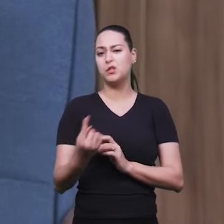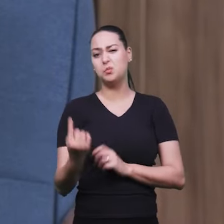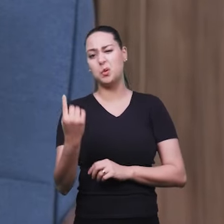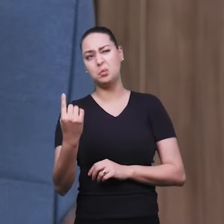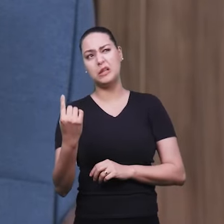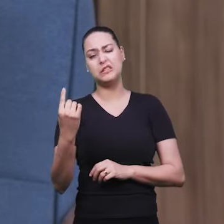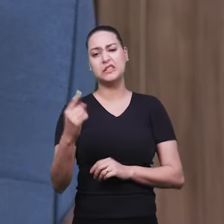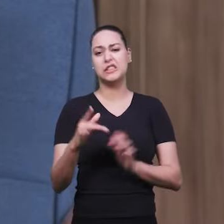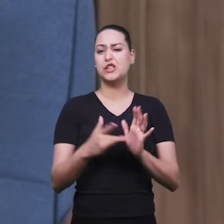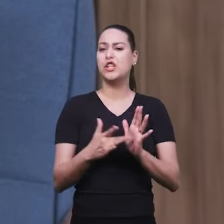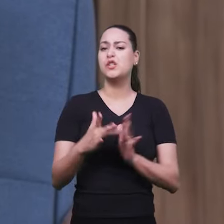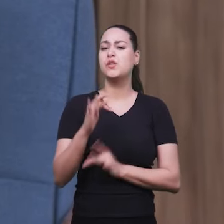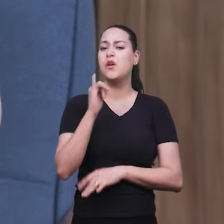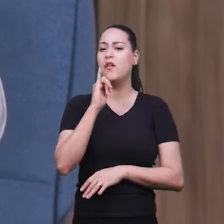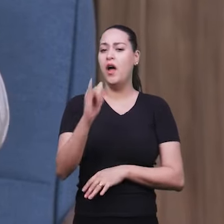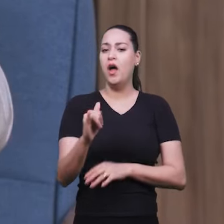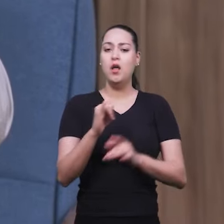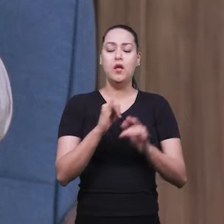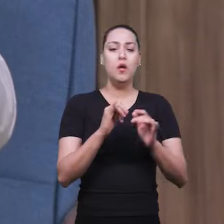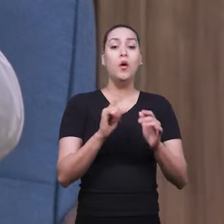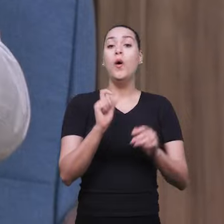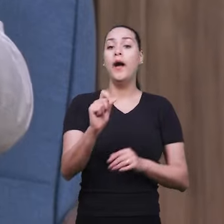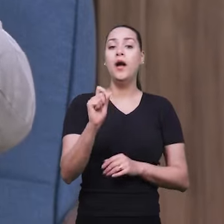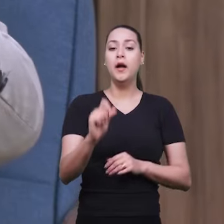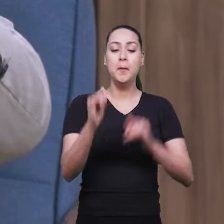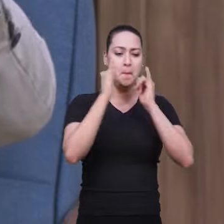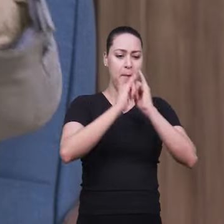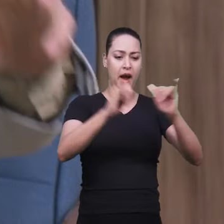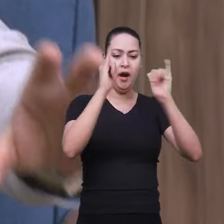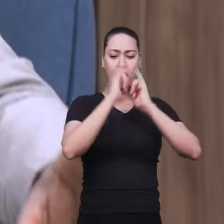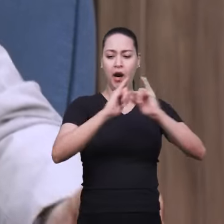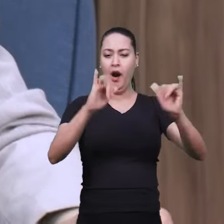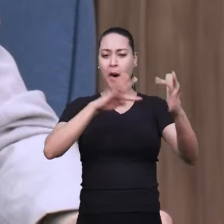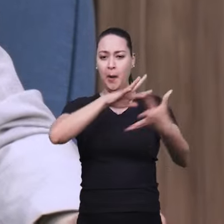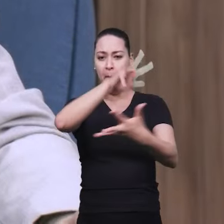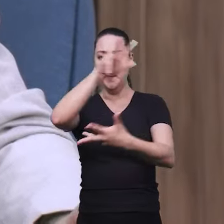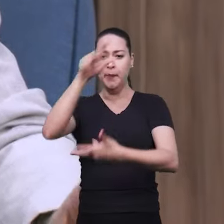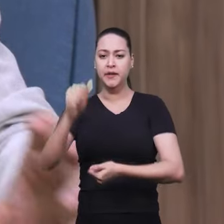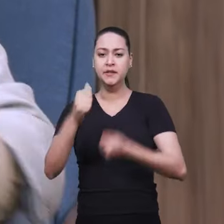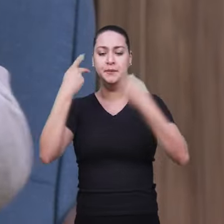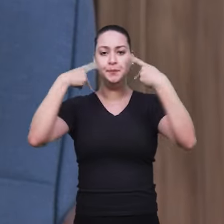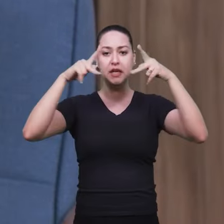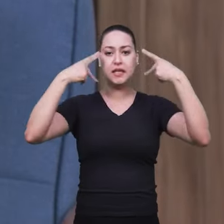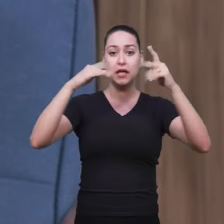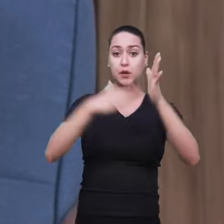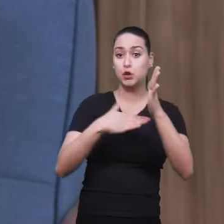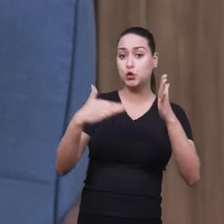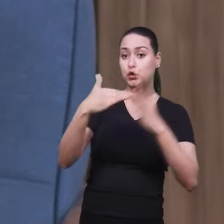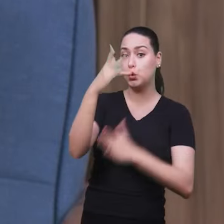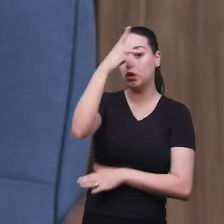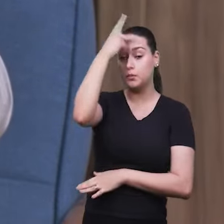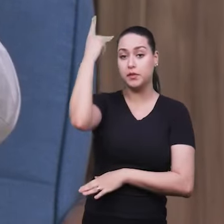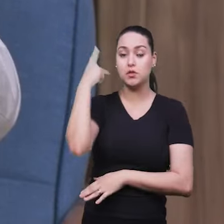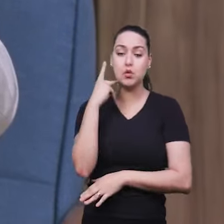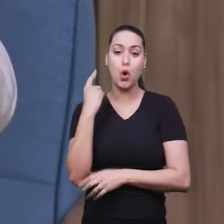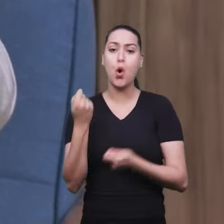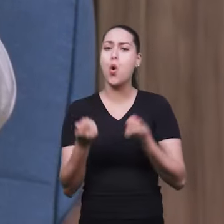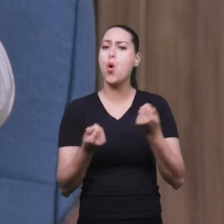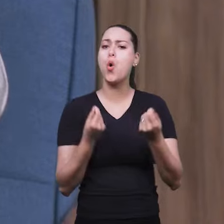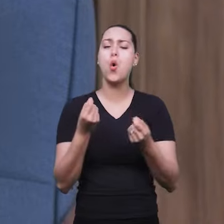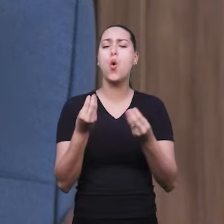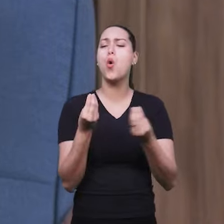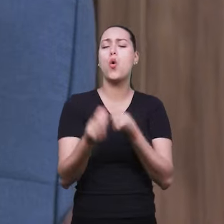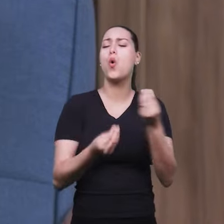dos momentos que nós conseguimos identificar isso, quando o Senhor Jesus, ele diz: ir por todo mundo pregar o evangelho a toda criatura. Como é que é isso? Como é que é